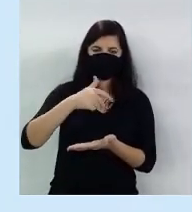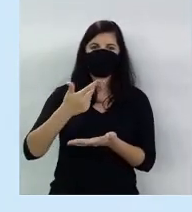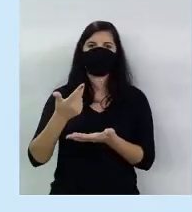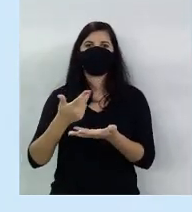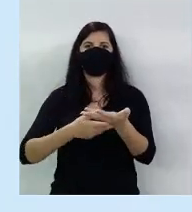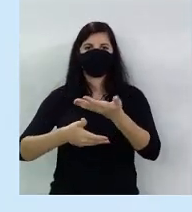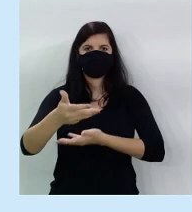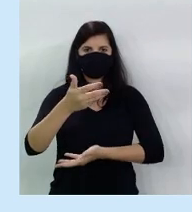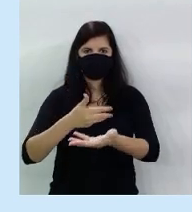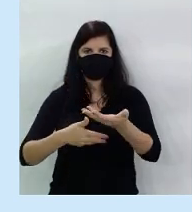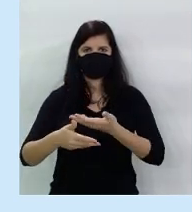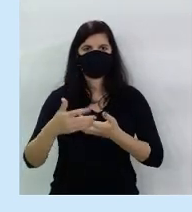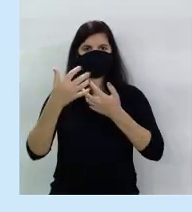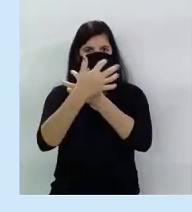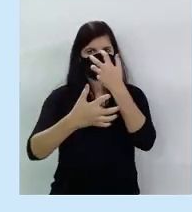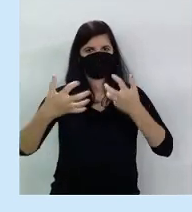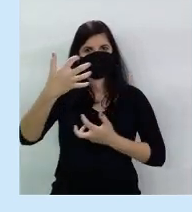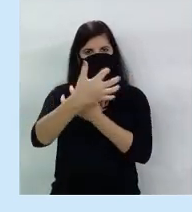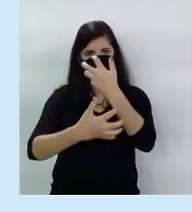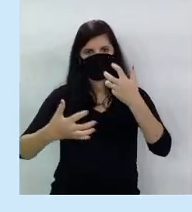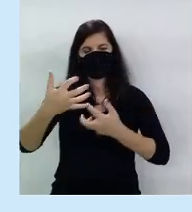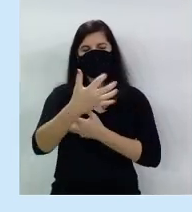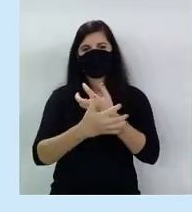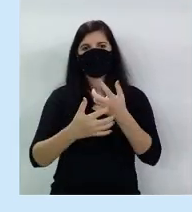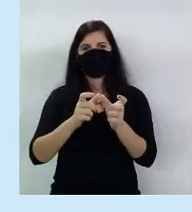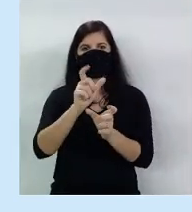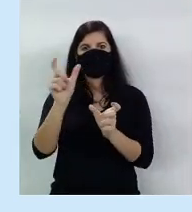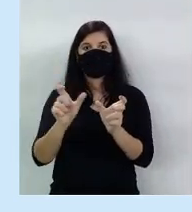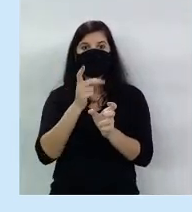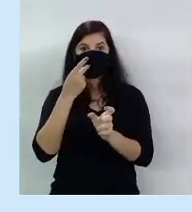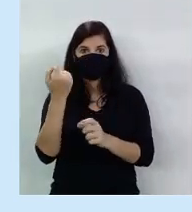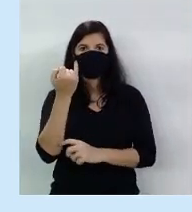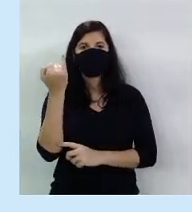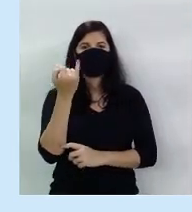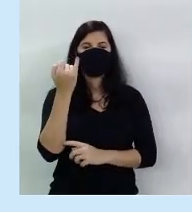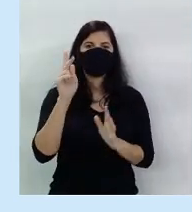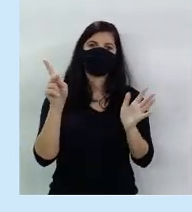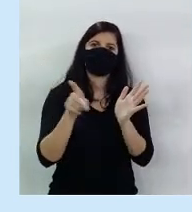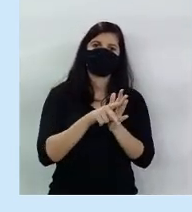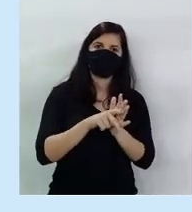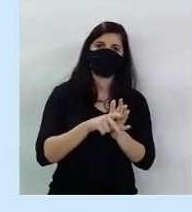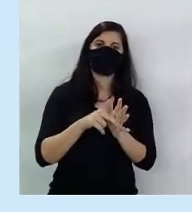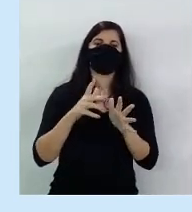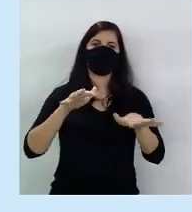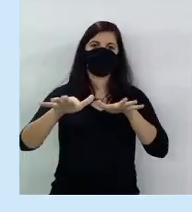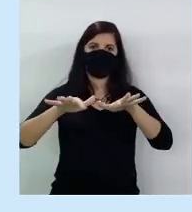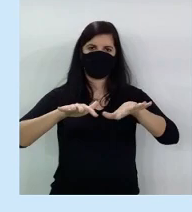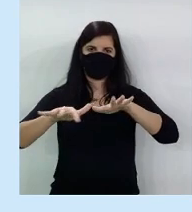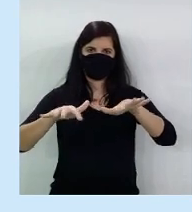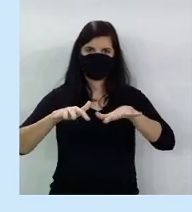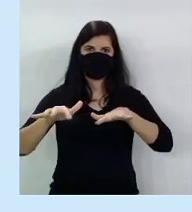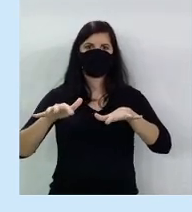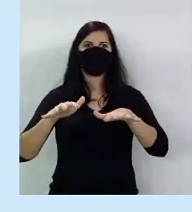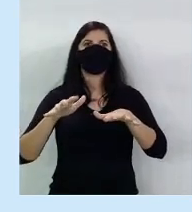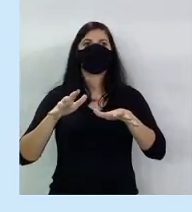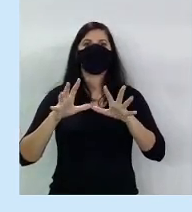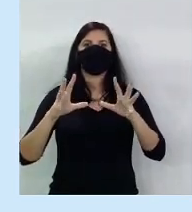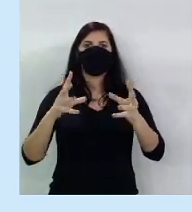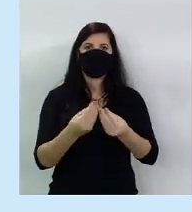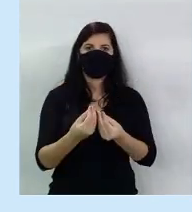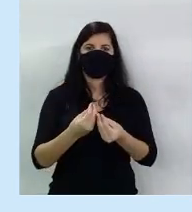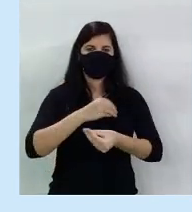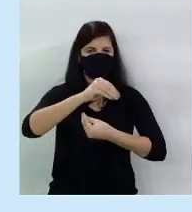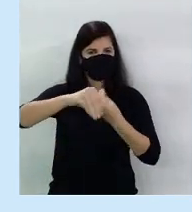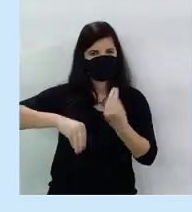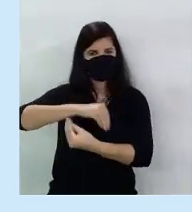infusão, os cantos, as palavras sagradas, fazem parte desse mundo, certo? É